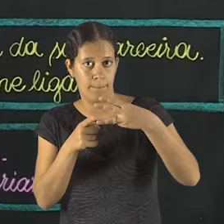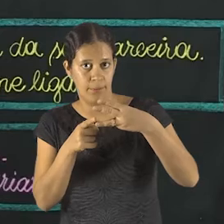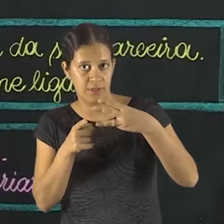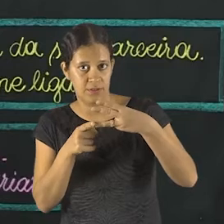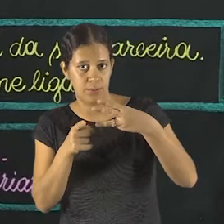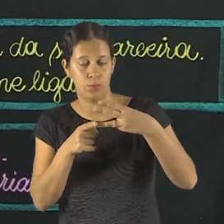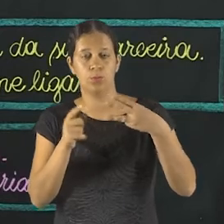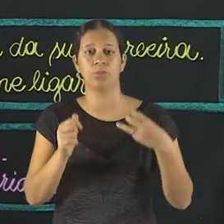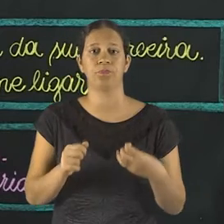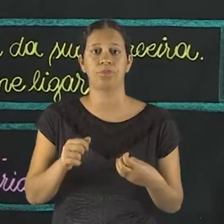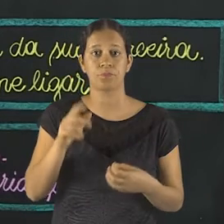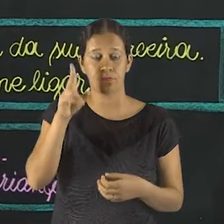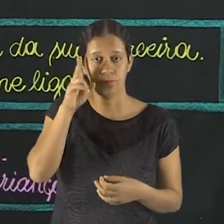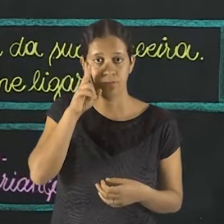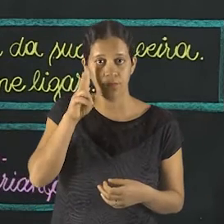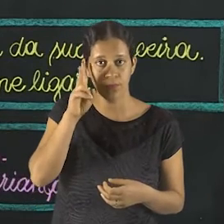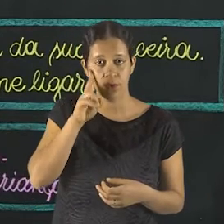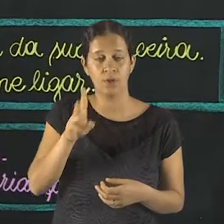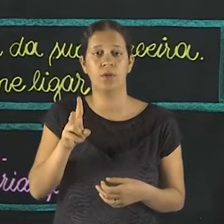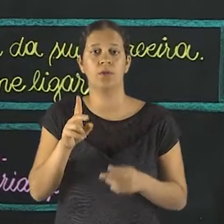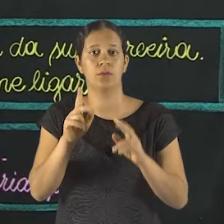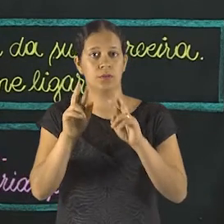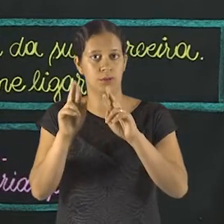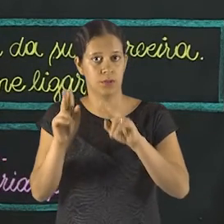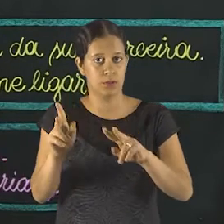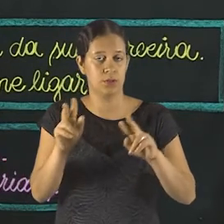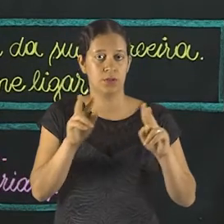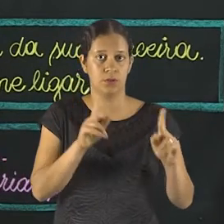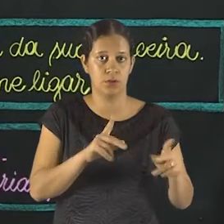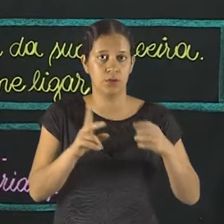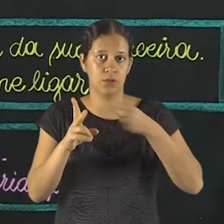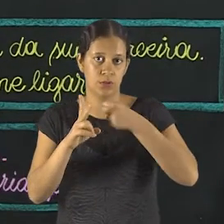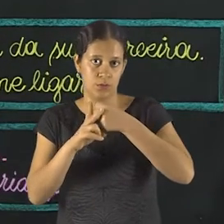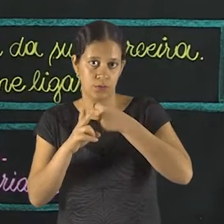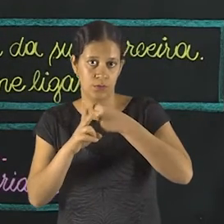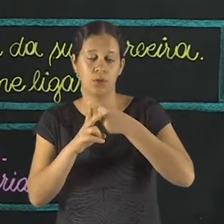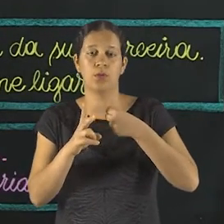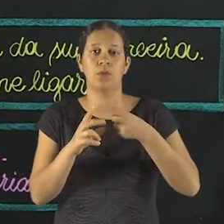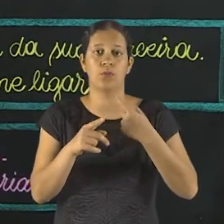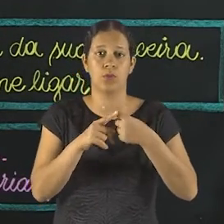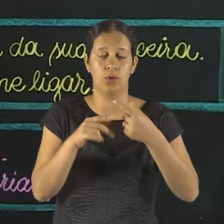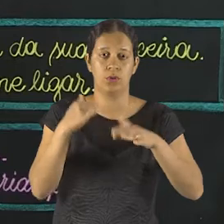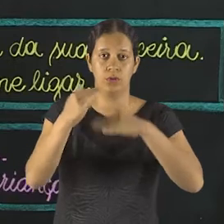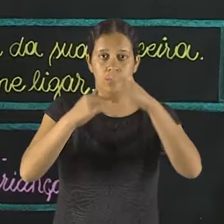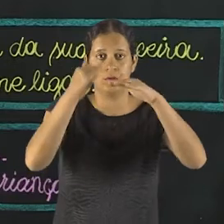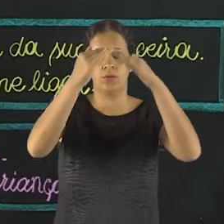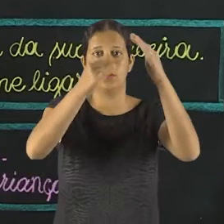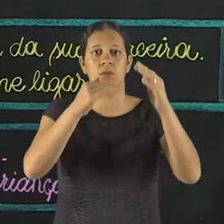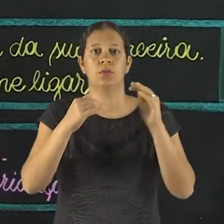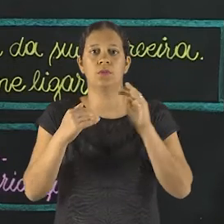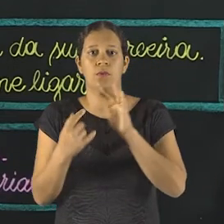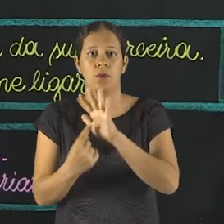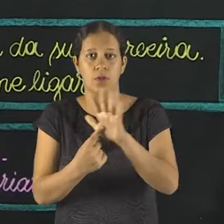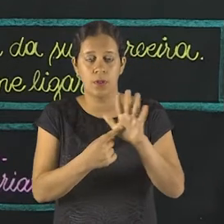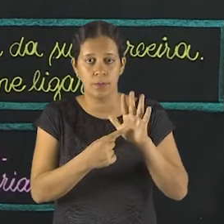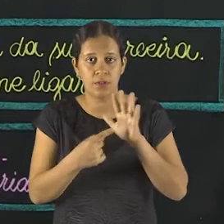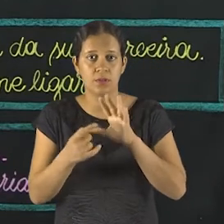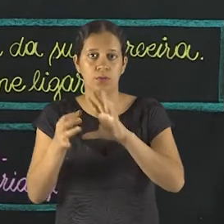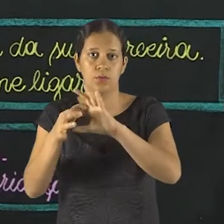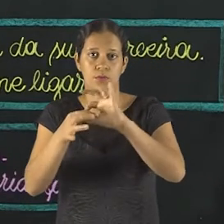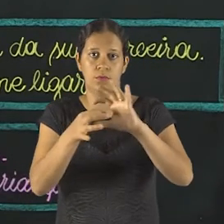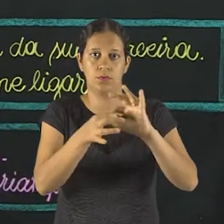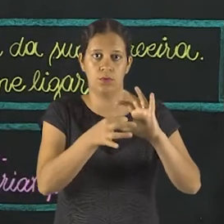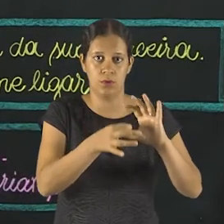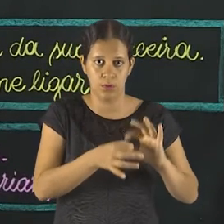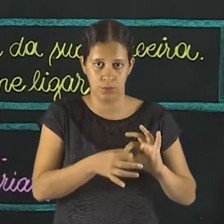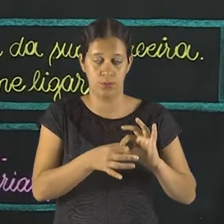de particípio. Lembrando que elas se opõem sintaticamente às orações desenvolvidas, que são aquelas que apresentam conectivo e